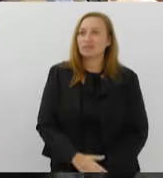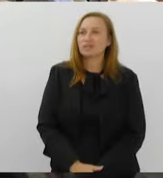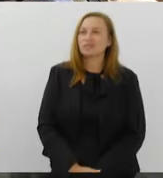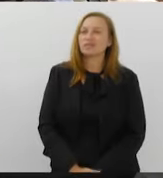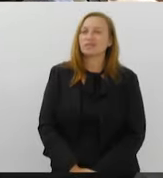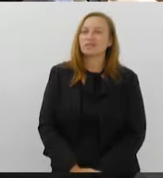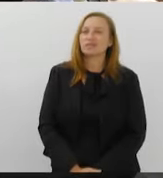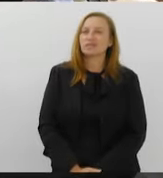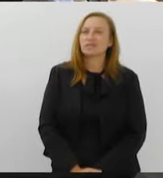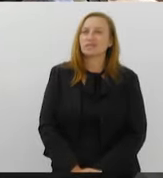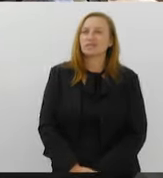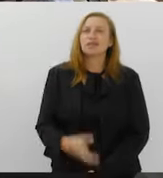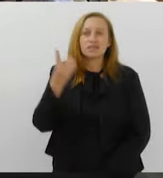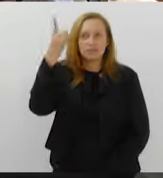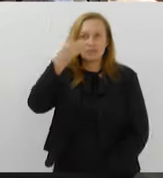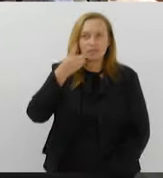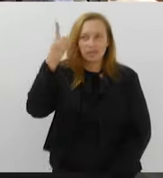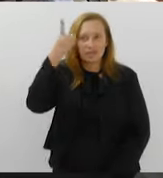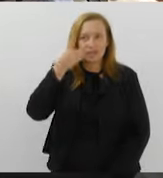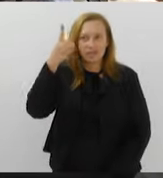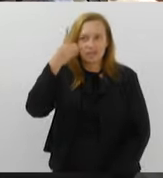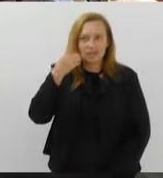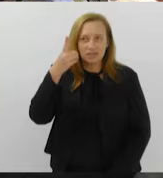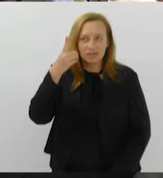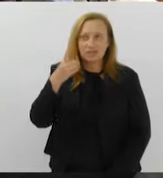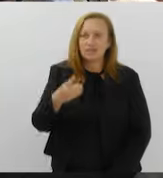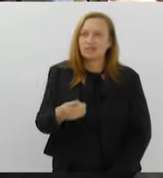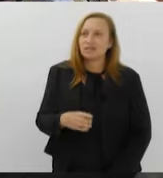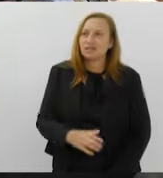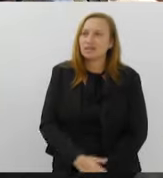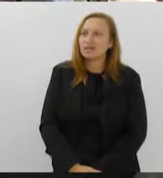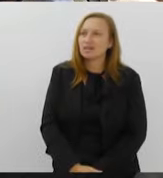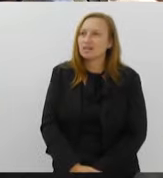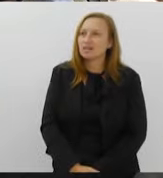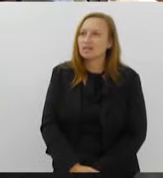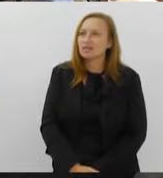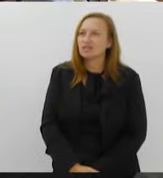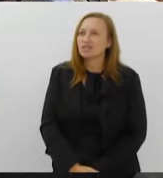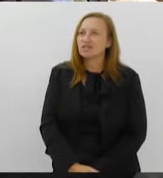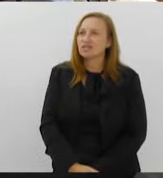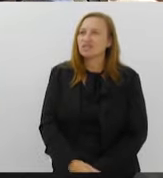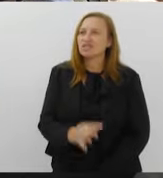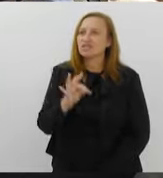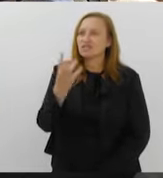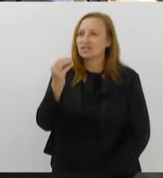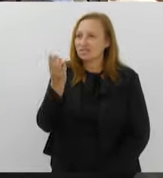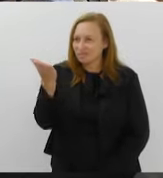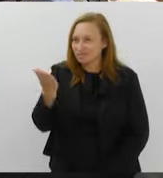Nosso nobre deputado... Trouxe um outro deputadozinho aí, né, Tiago?